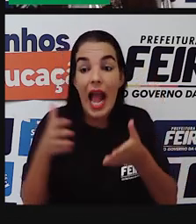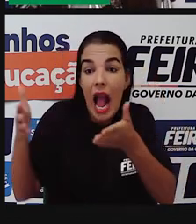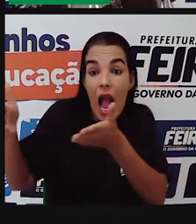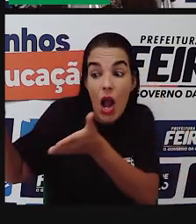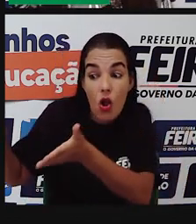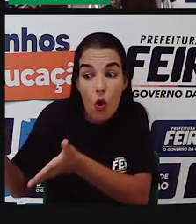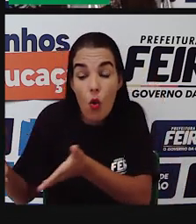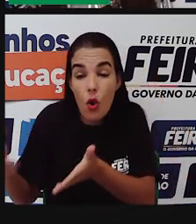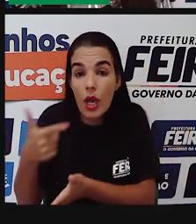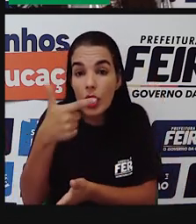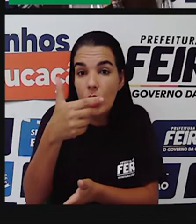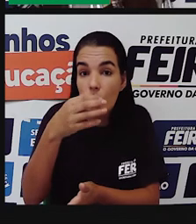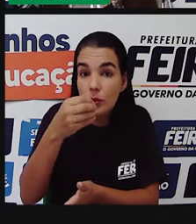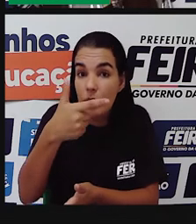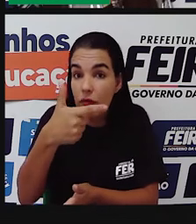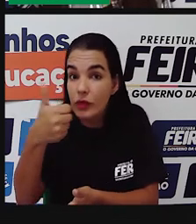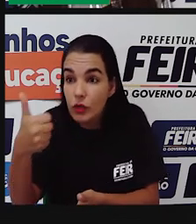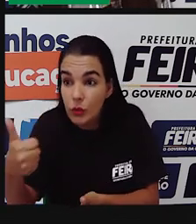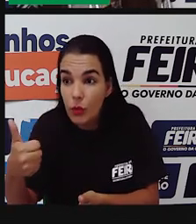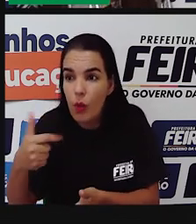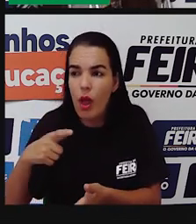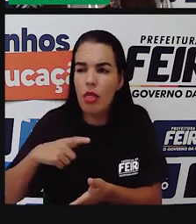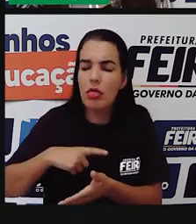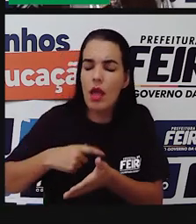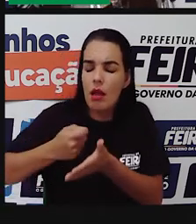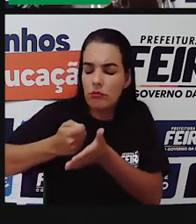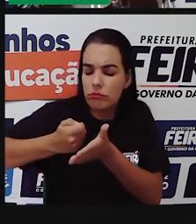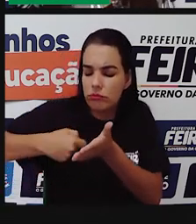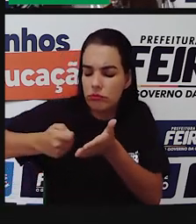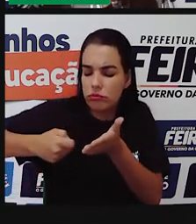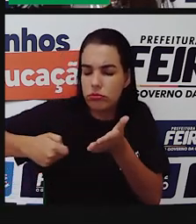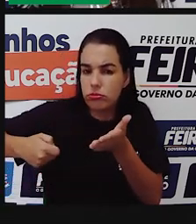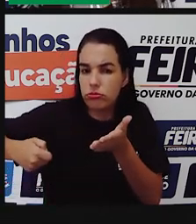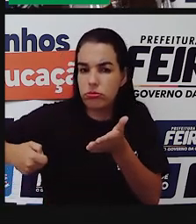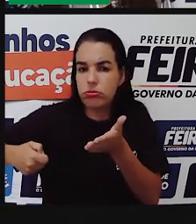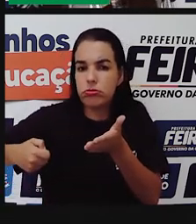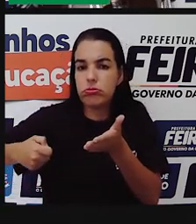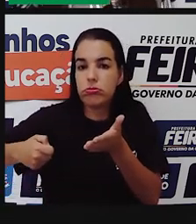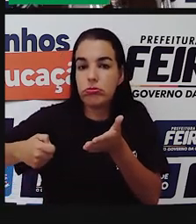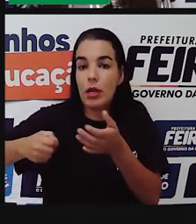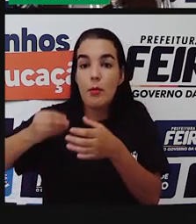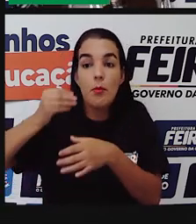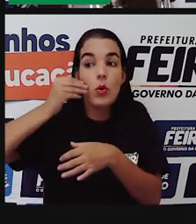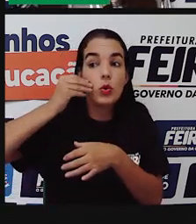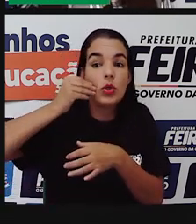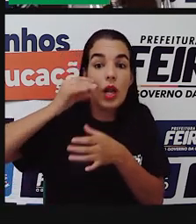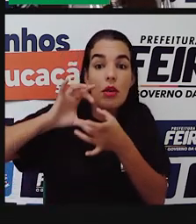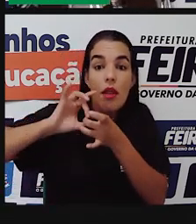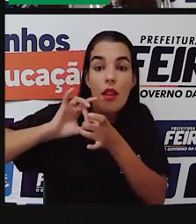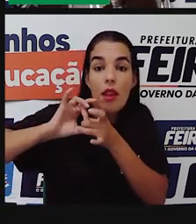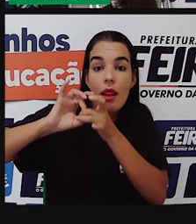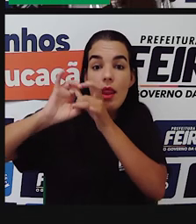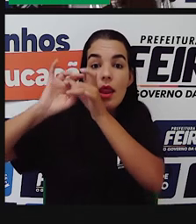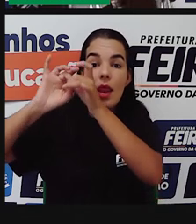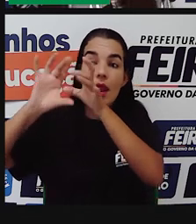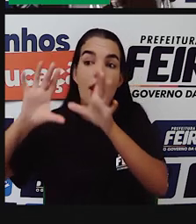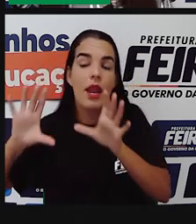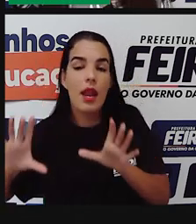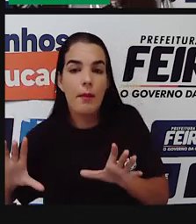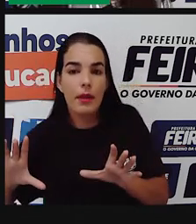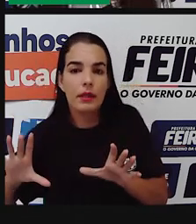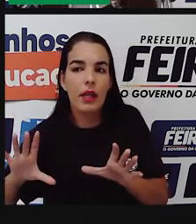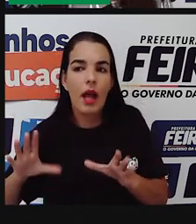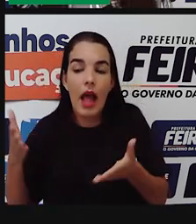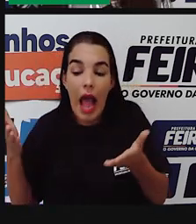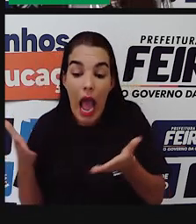nós trazemos aqui uma reedição daquele trecho, onde ele é atualizado,